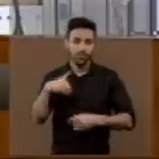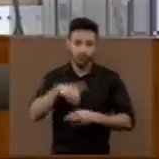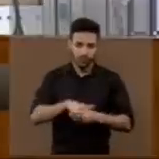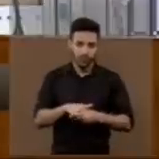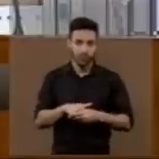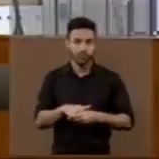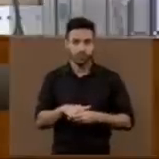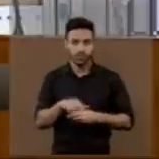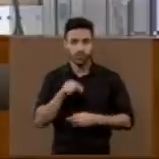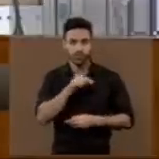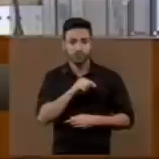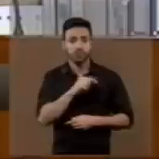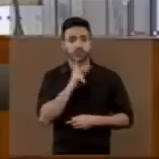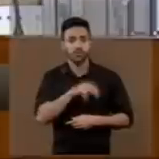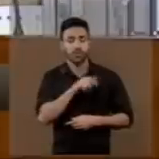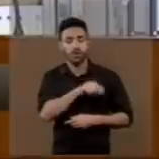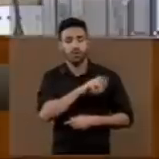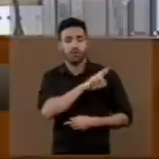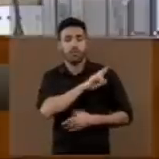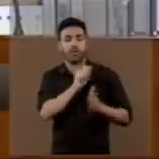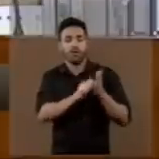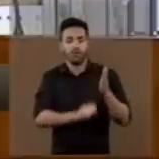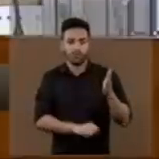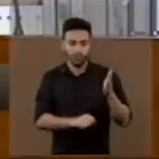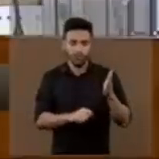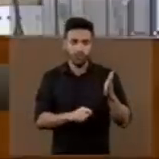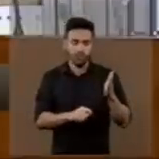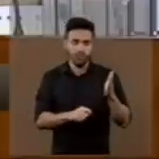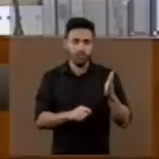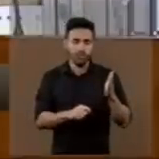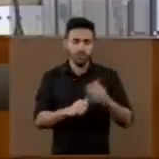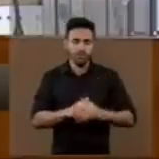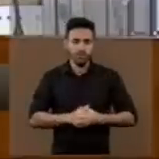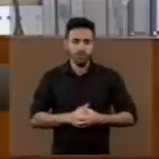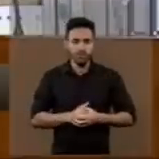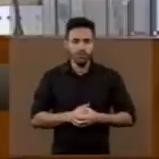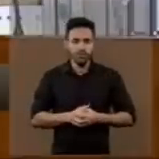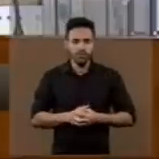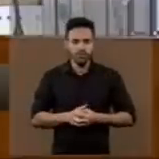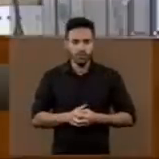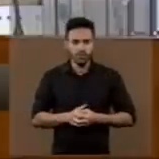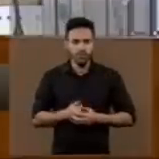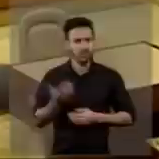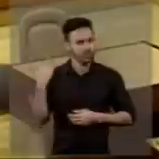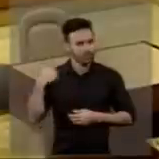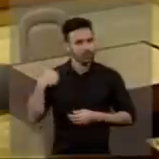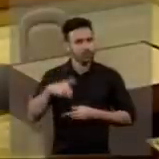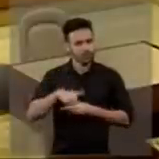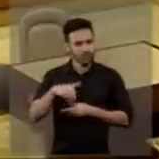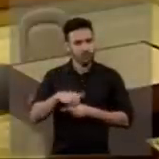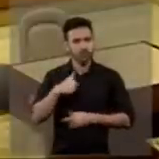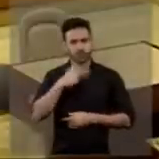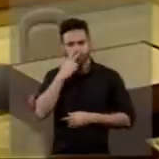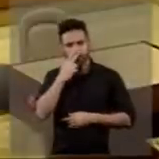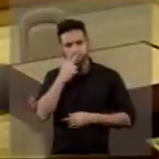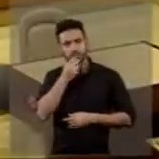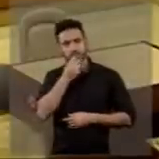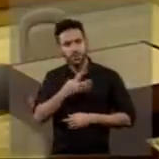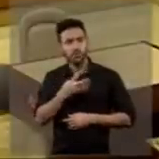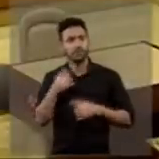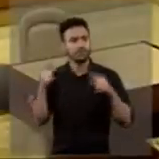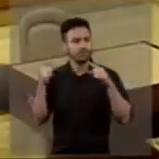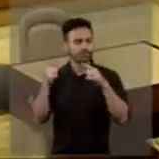ministro relator, apenas com a chega de incluir. Senhora Presidente, quando eu votei, eu até disse que achava muito ponderada a